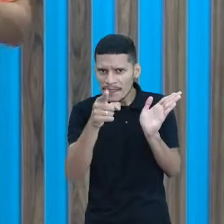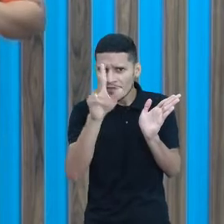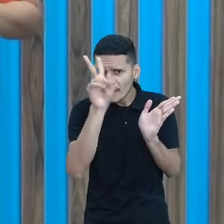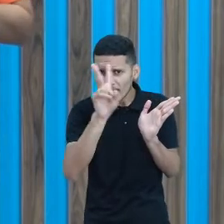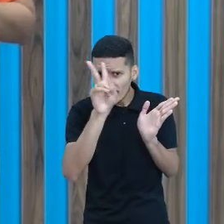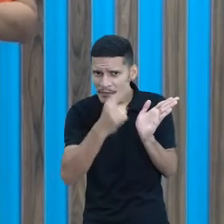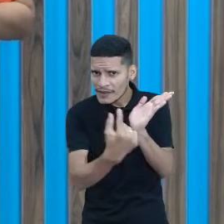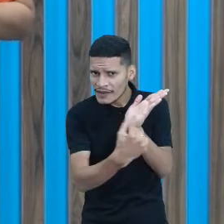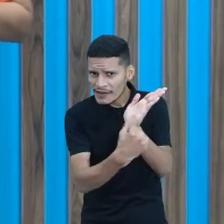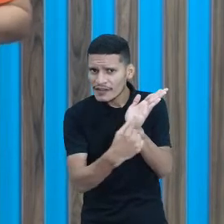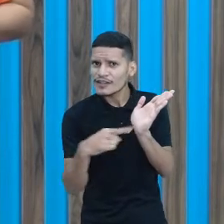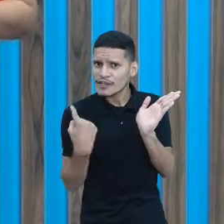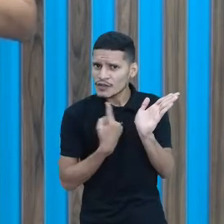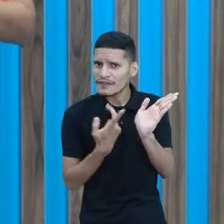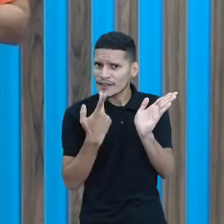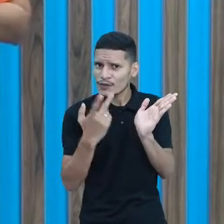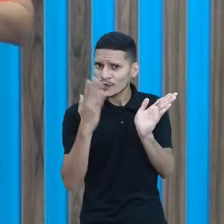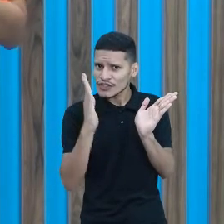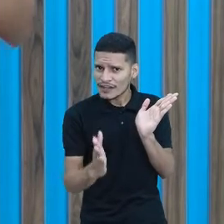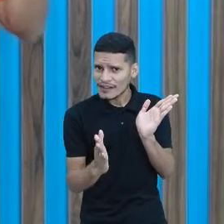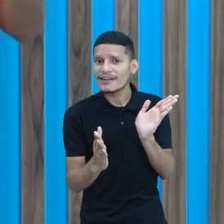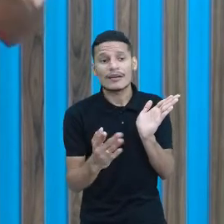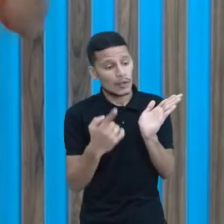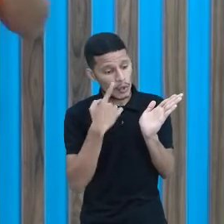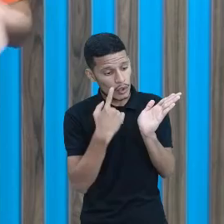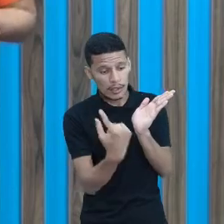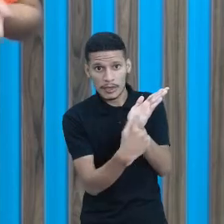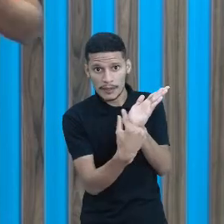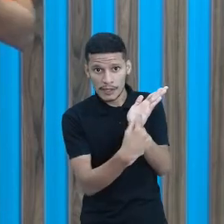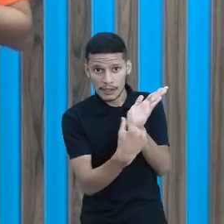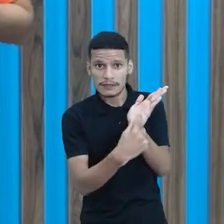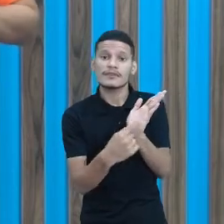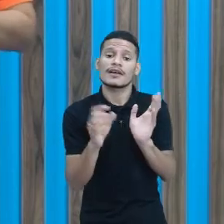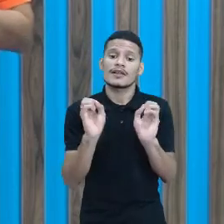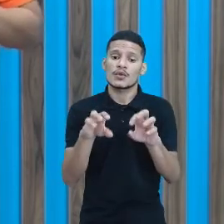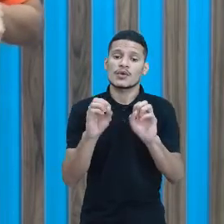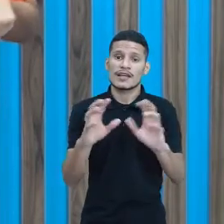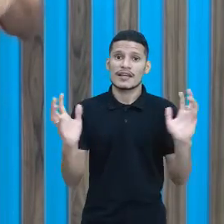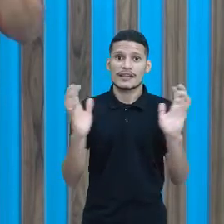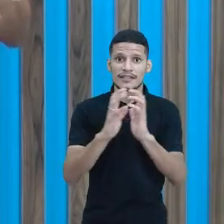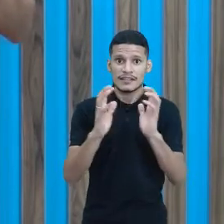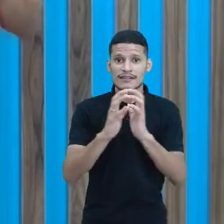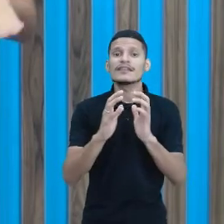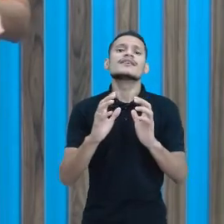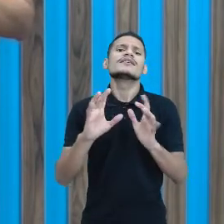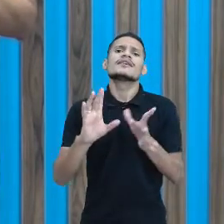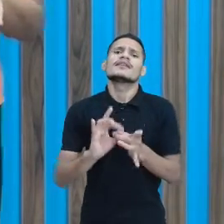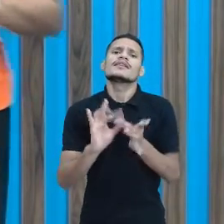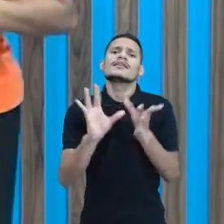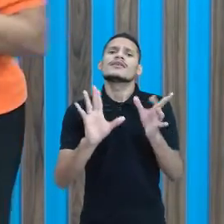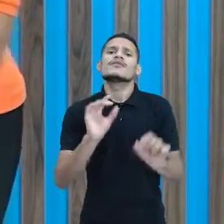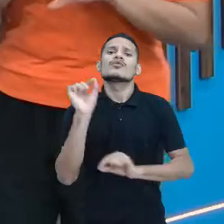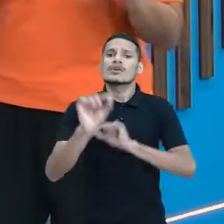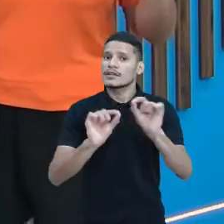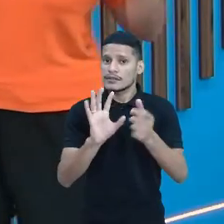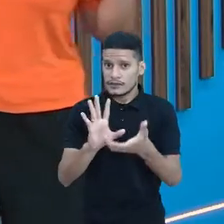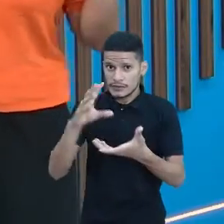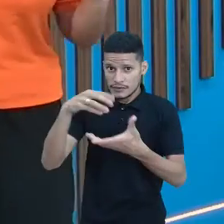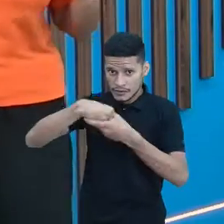falou isso da última vez. Então, o aplicativo Educa Recife, ele está disponível em